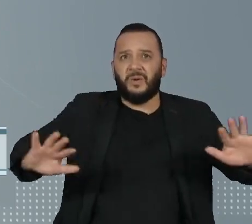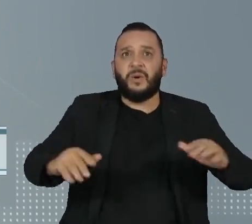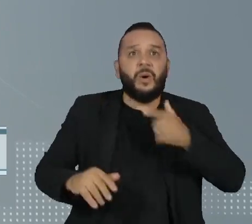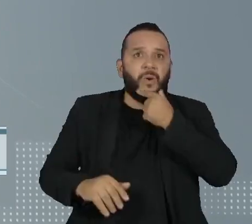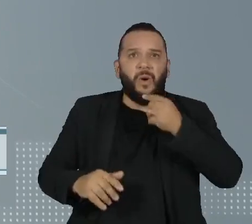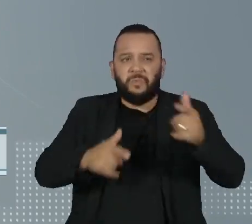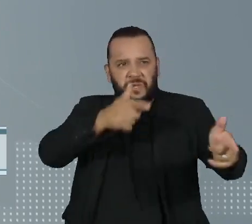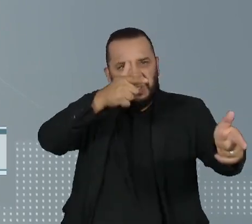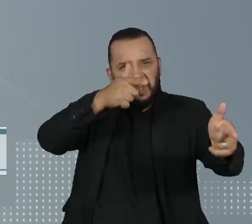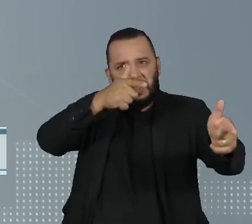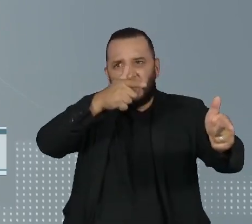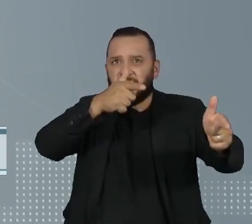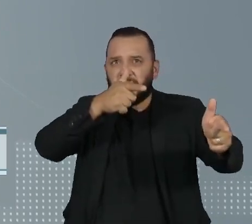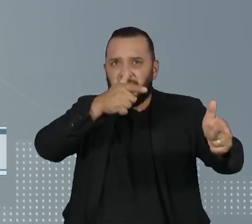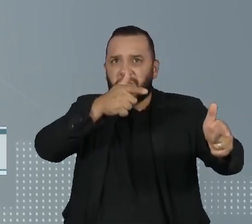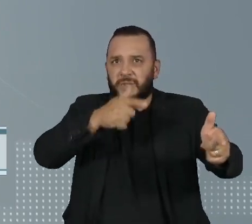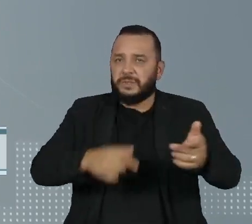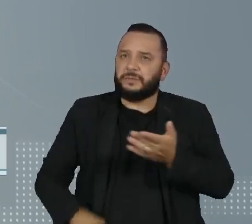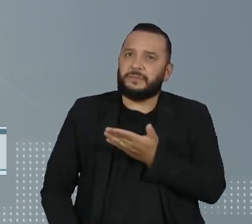homem aponta a arma.